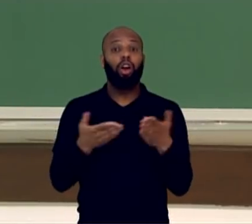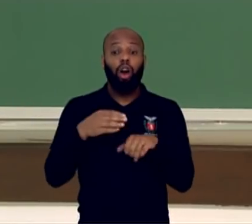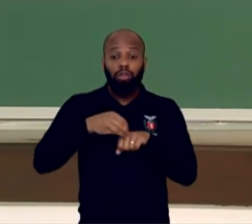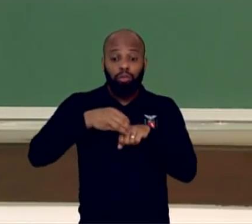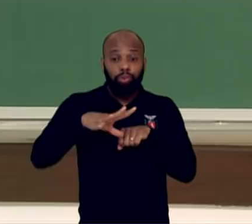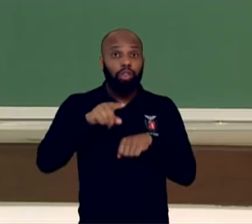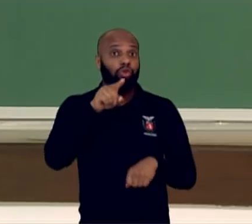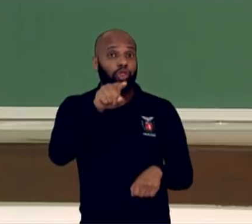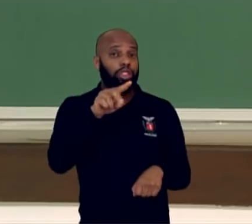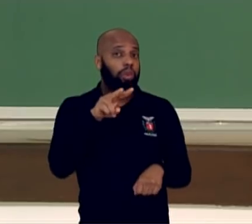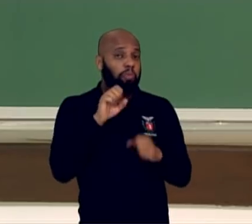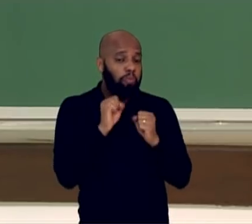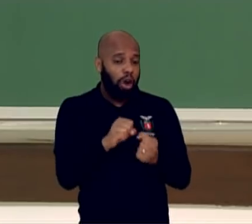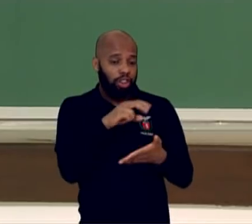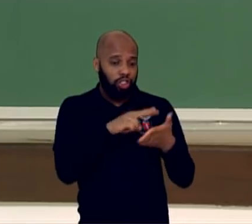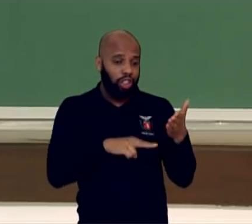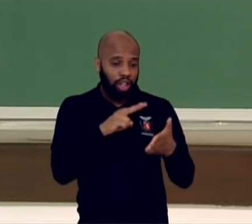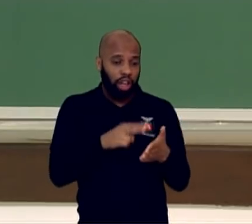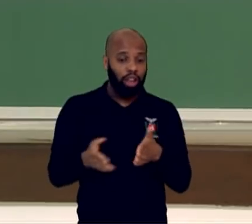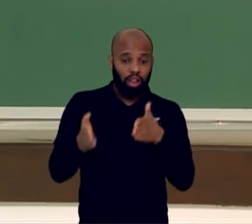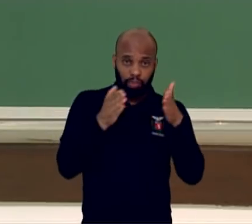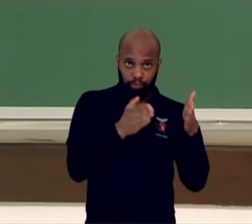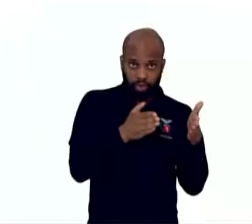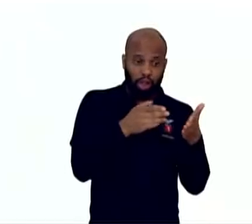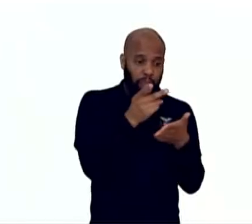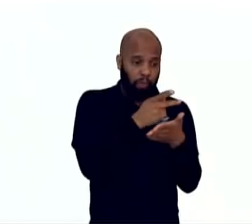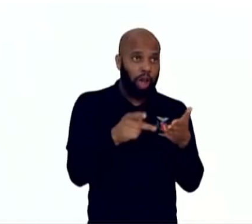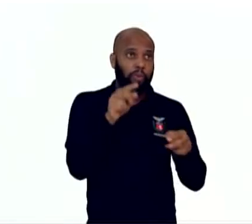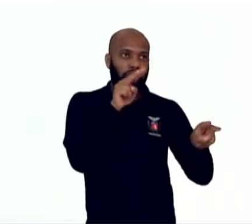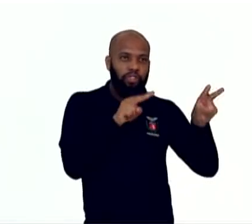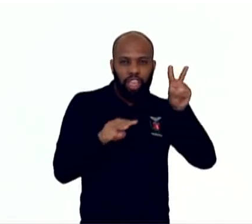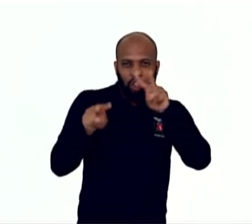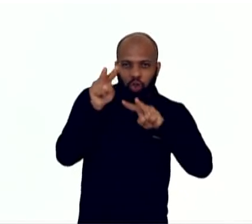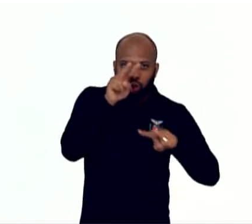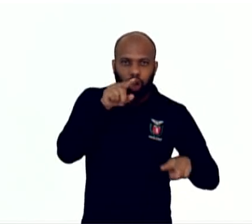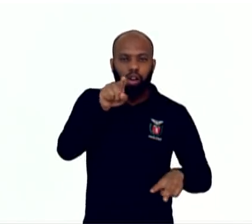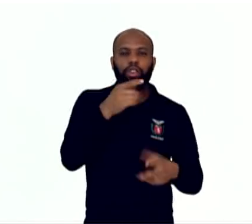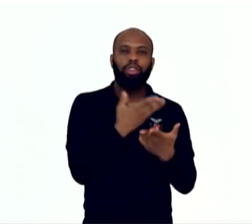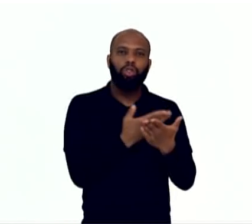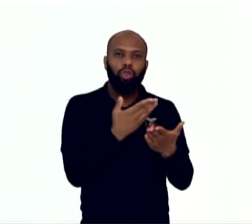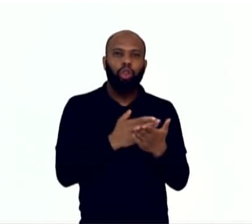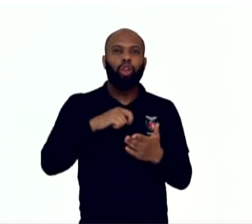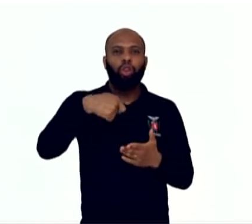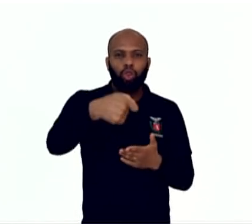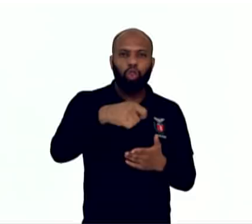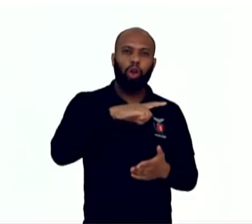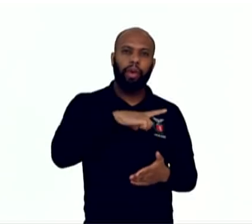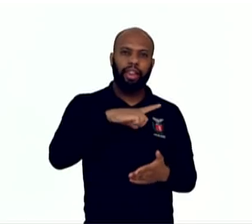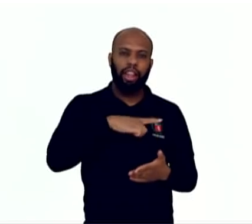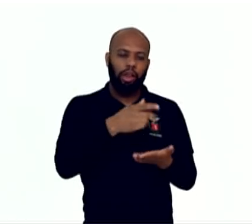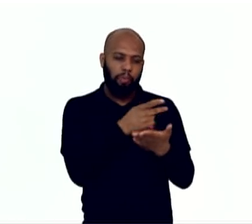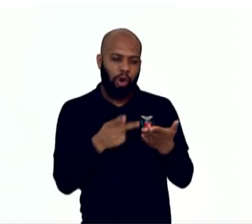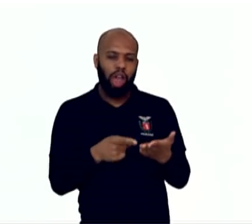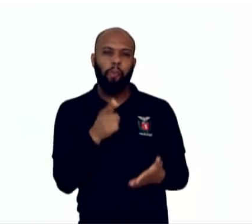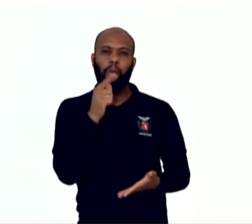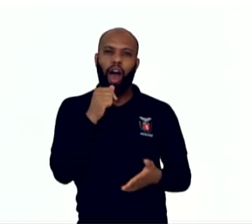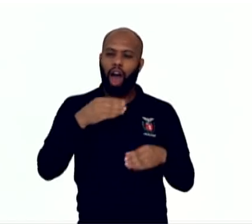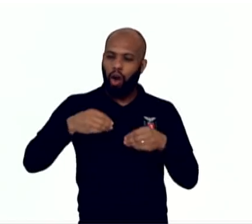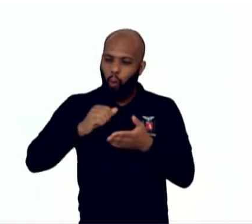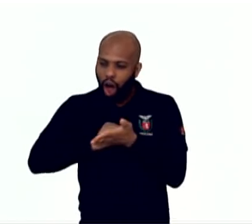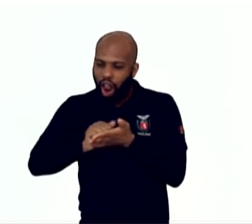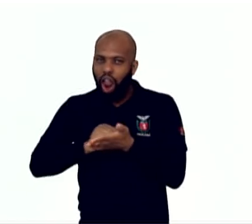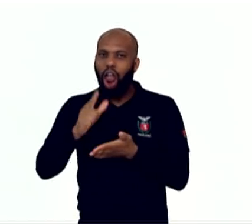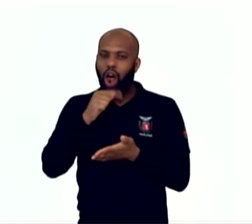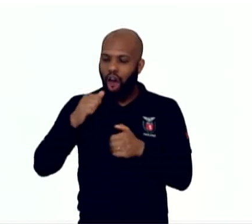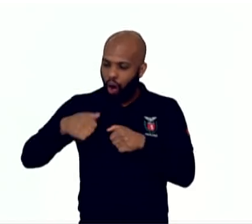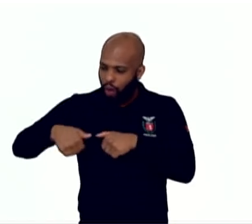dicas de leitura, uma sobre poemas visuais, é daquele autor que vocês viram do poema A Água Lava, a Água Leva, e